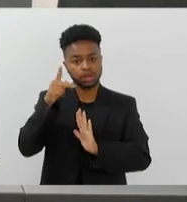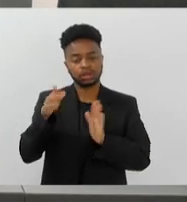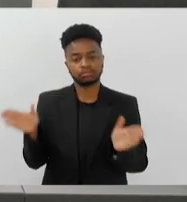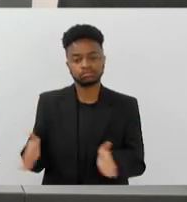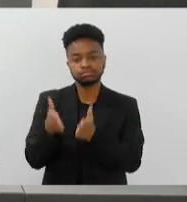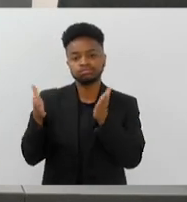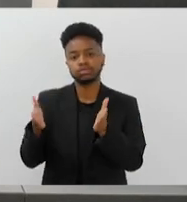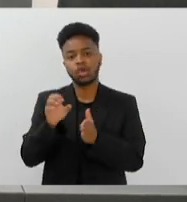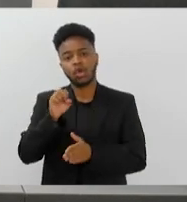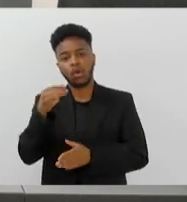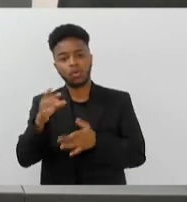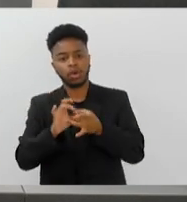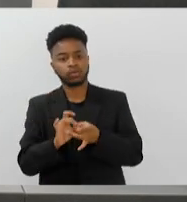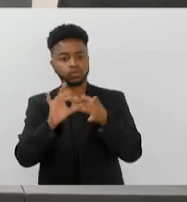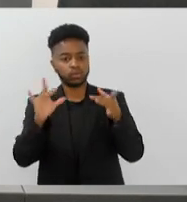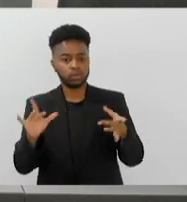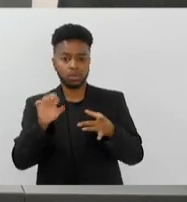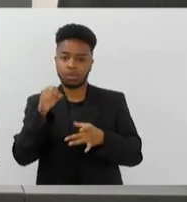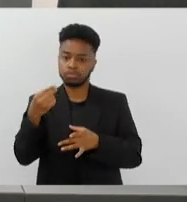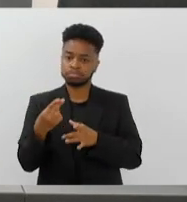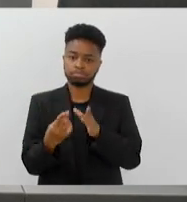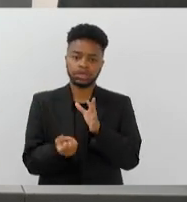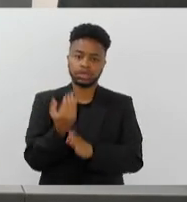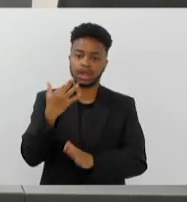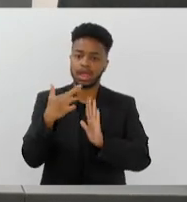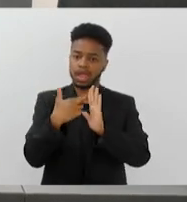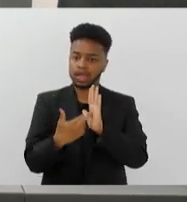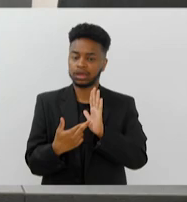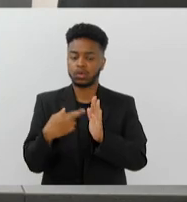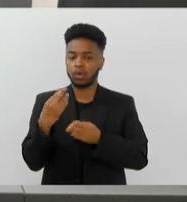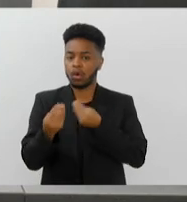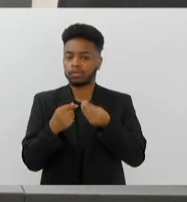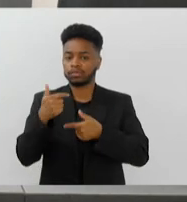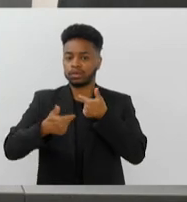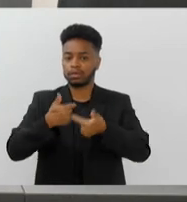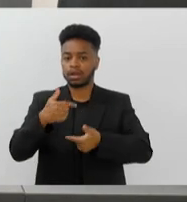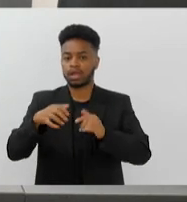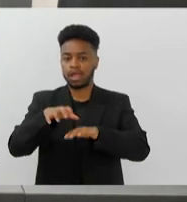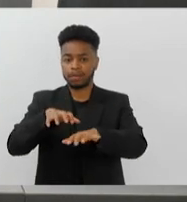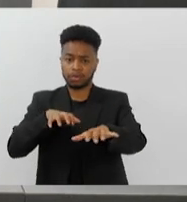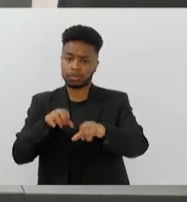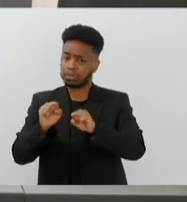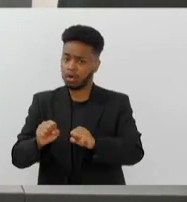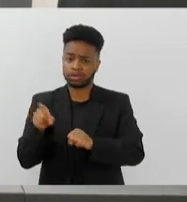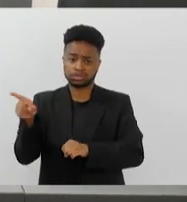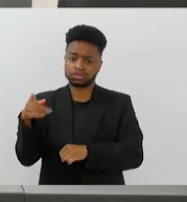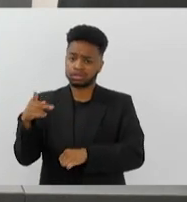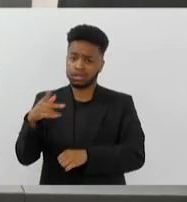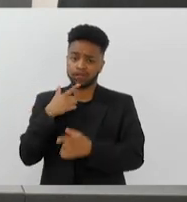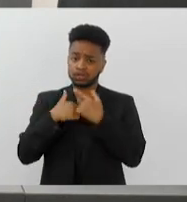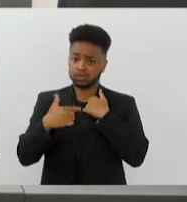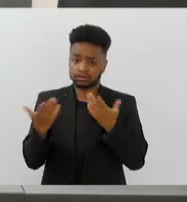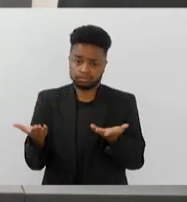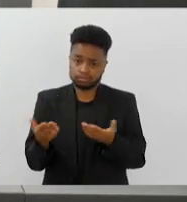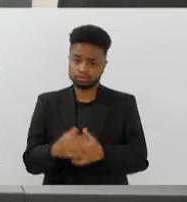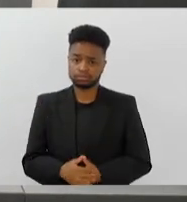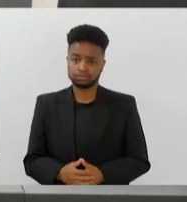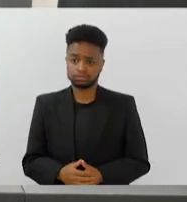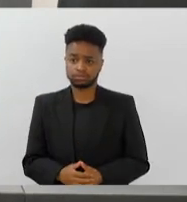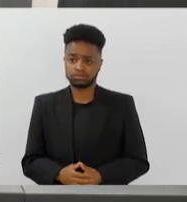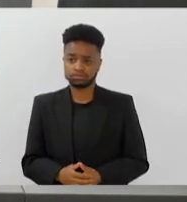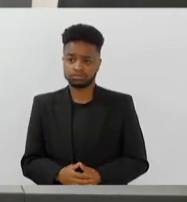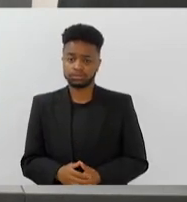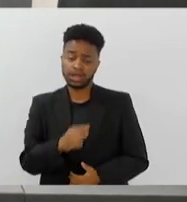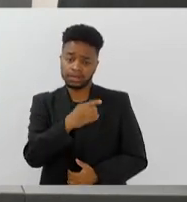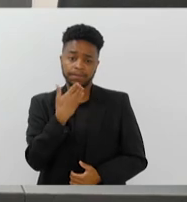estimulando, autorizando, criando regras para o trabalho remoto, ele pode fazê-lo como bem queira. Bom, pediu visto o deputado Luiz Paulo. Pediu visto,